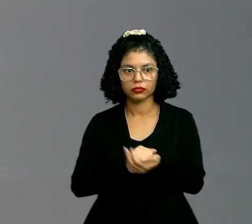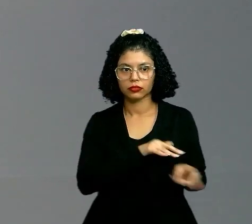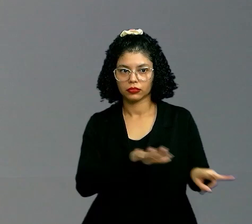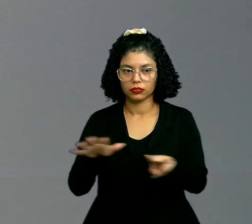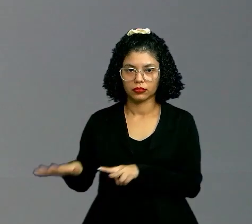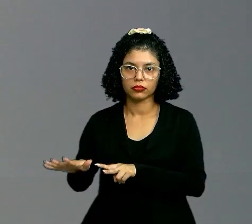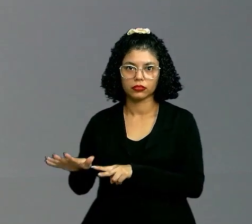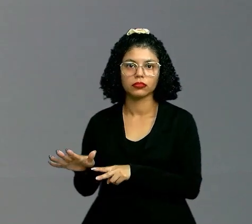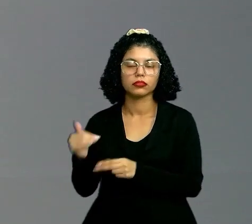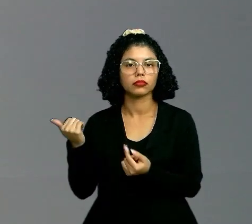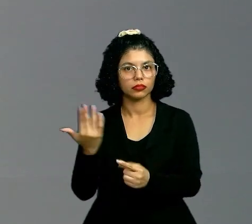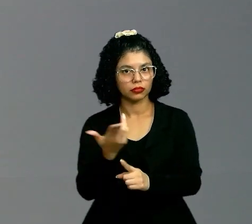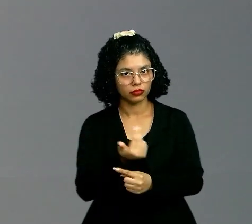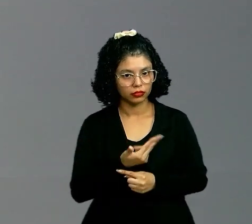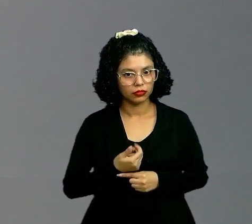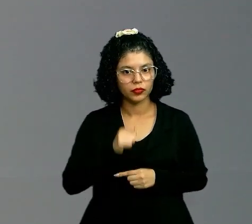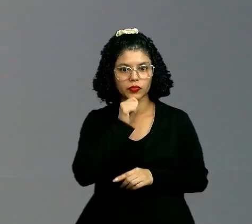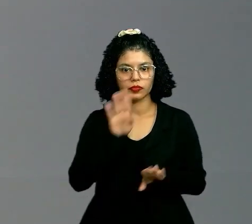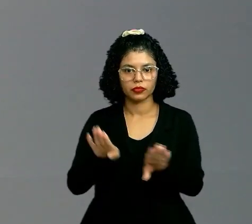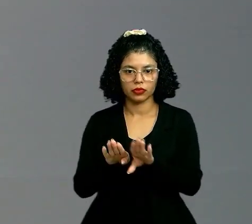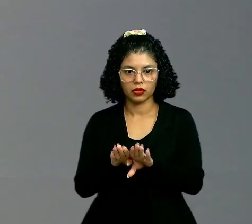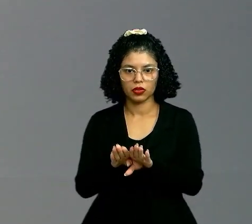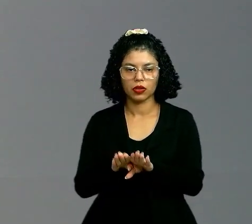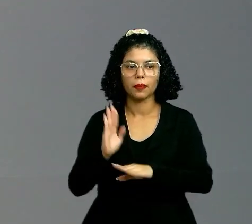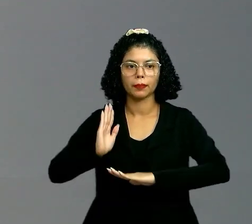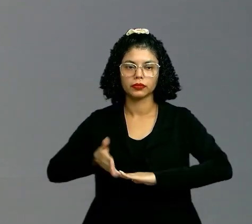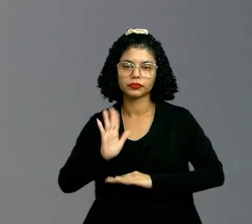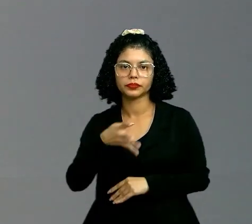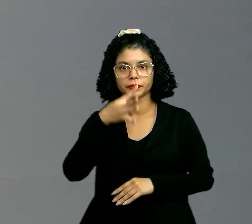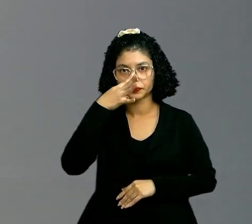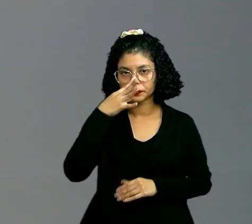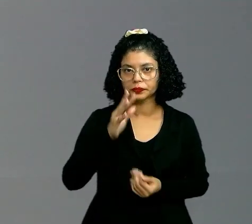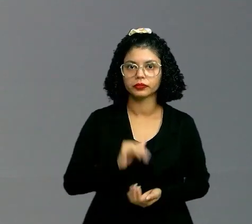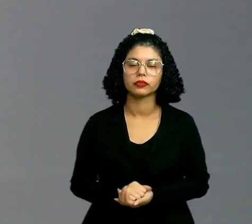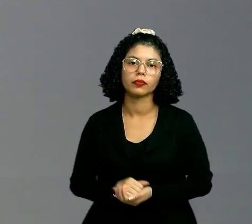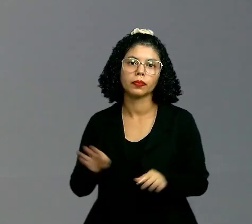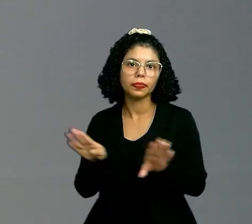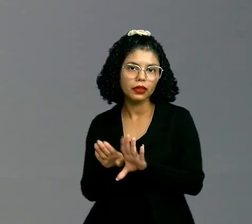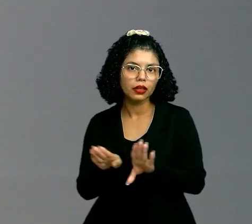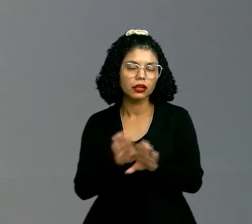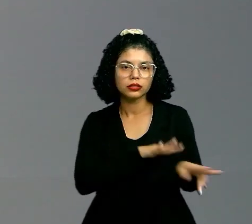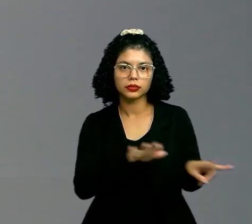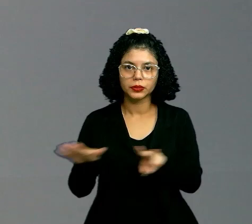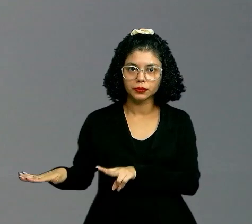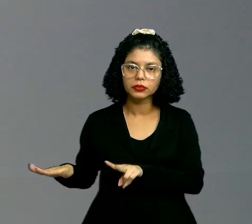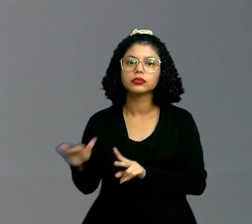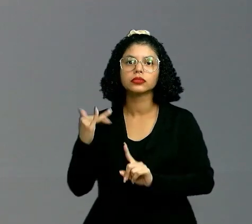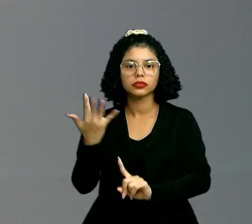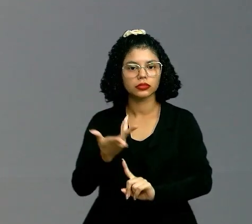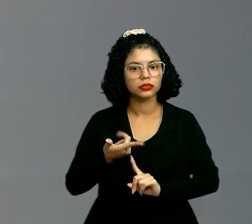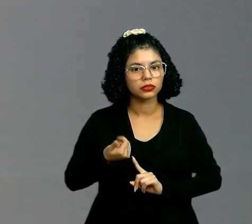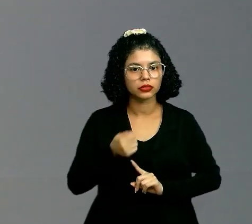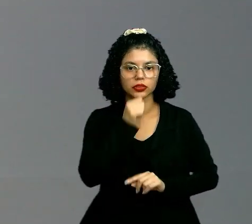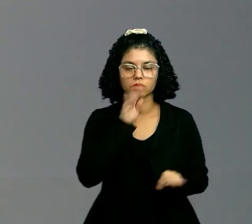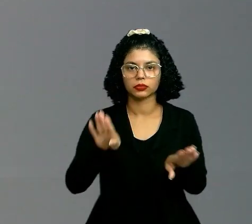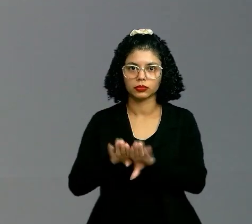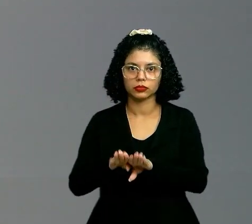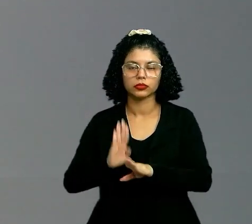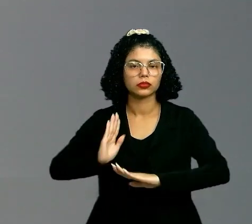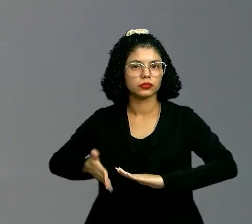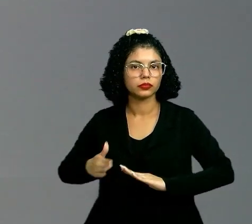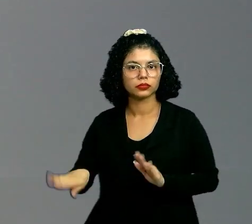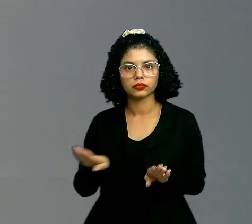de Arte Moderna. E como disse na aula, para você que já assistiu, a Semana de Arte Moderna tem